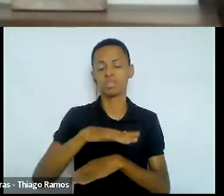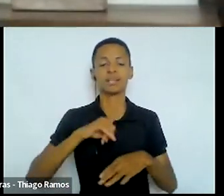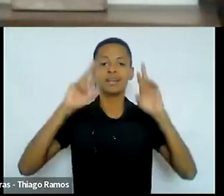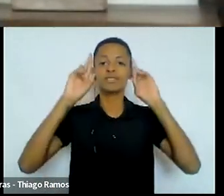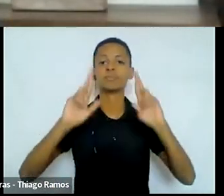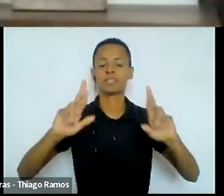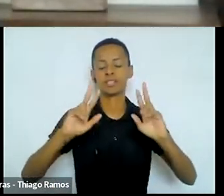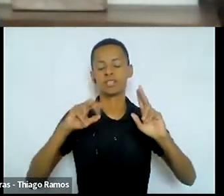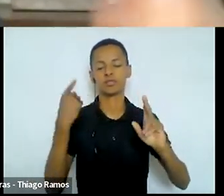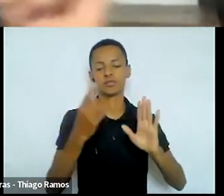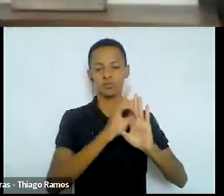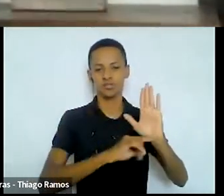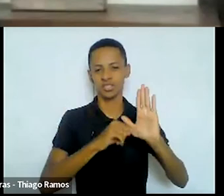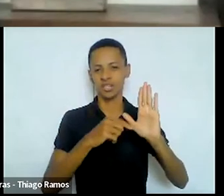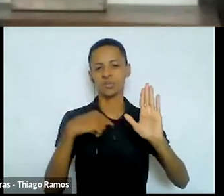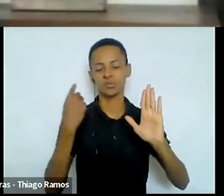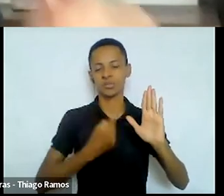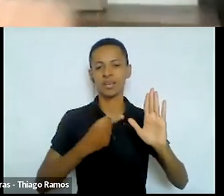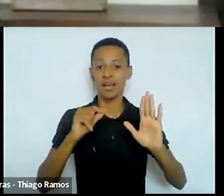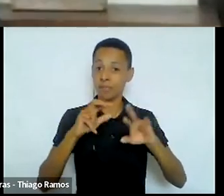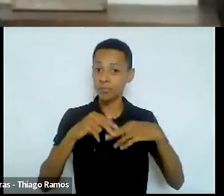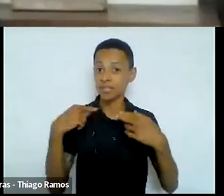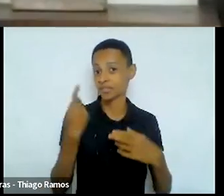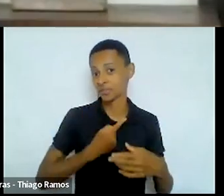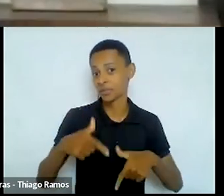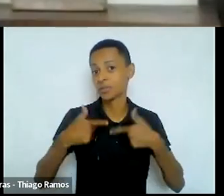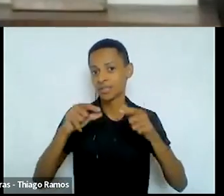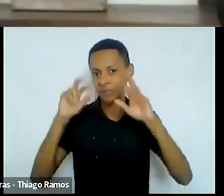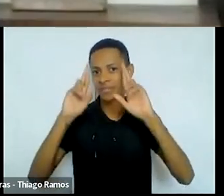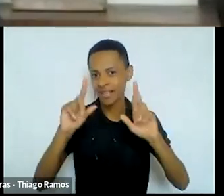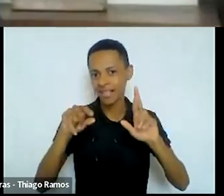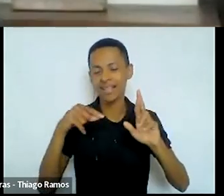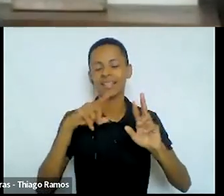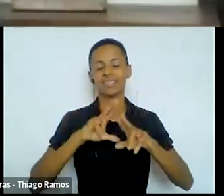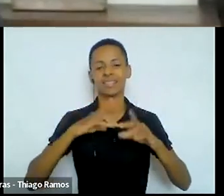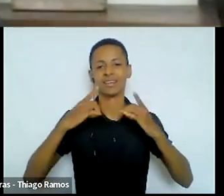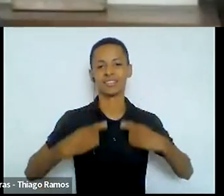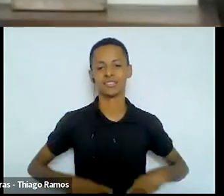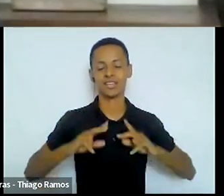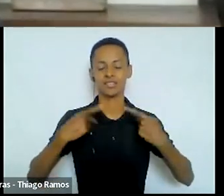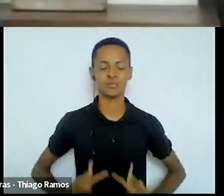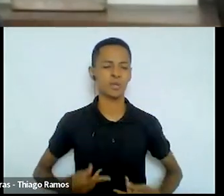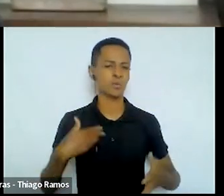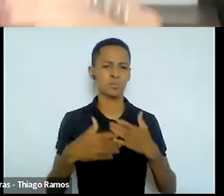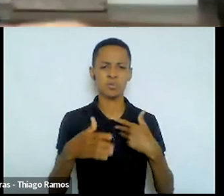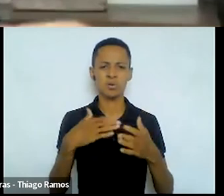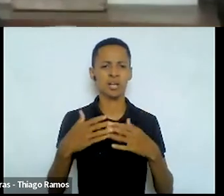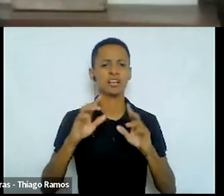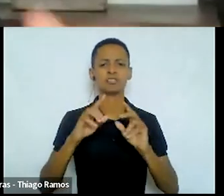de todos nós, não é? A luta é por respeito aos direitos humanos, pela dignidade da pessoa humana, e isto independente de qualquer